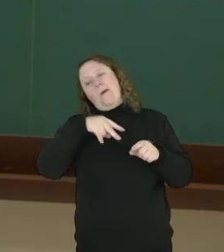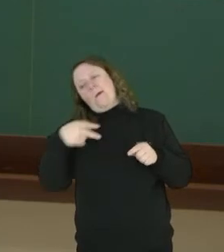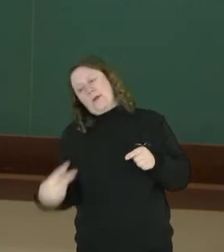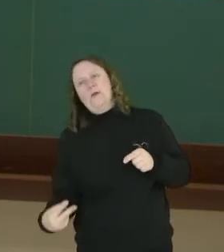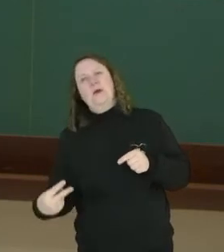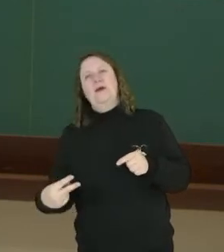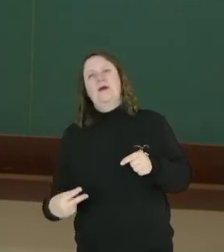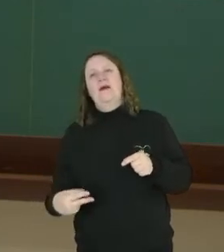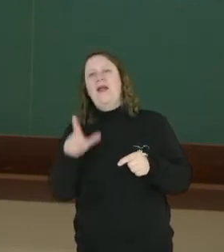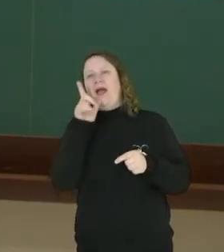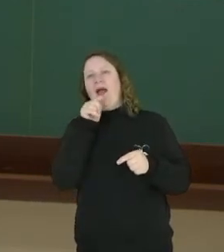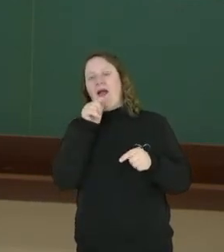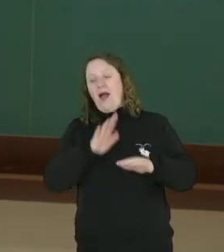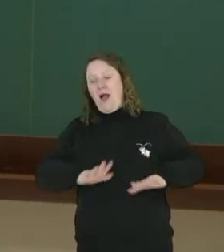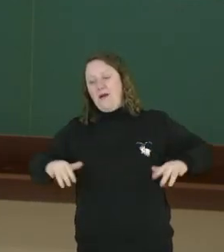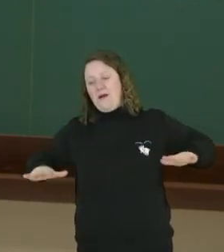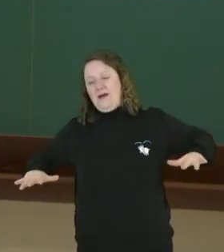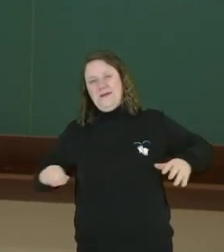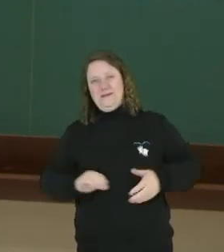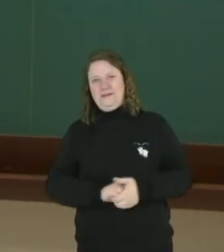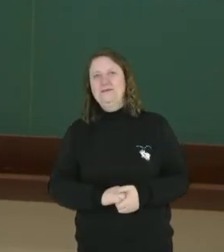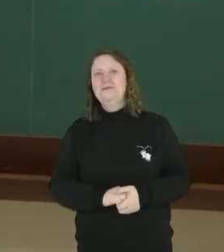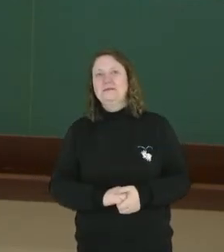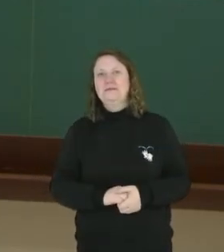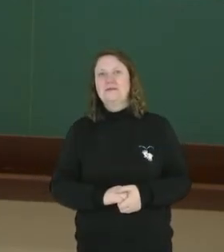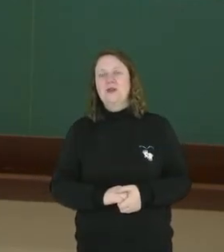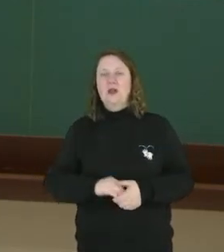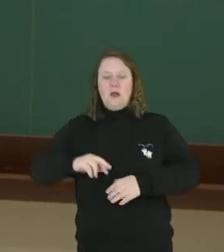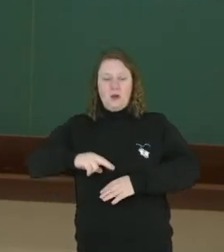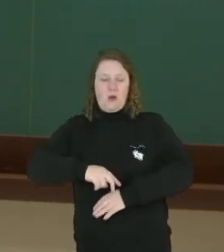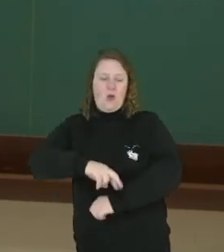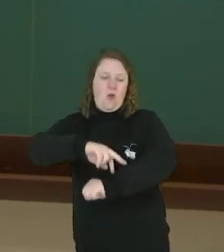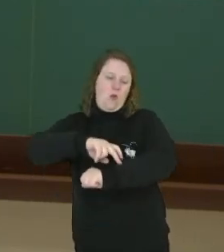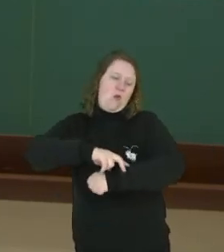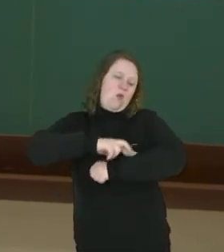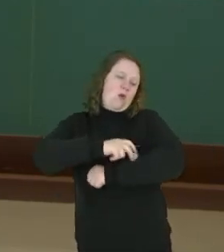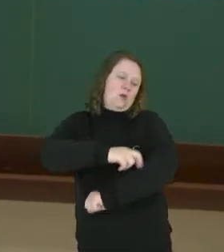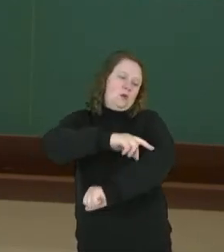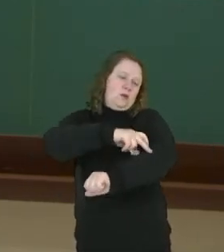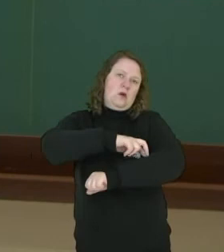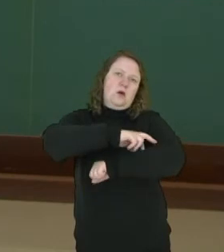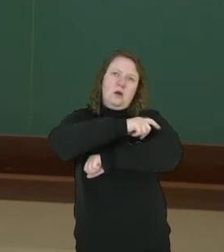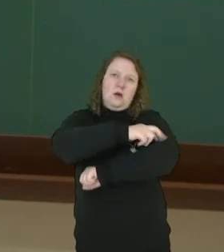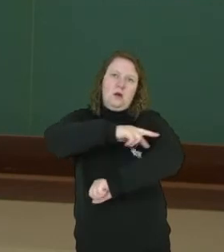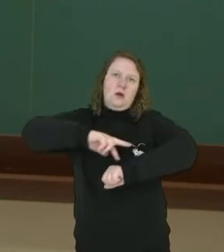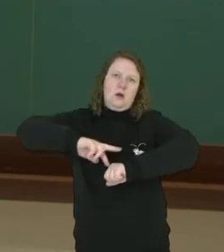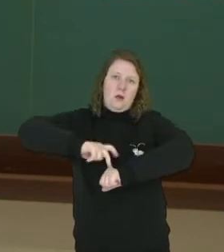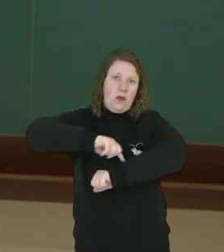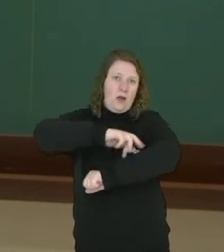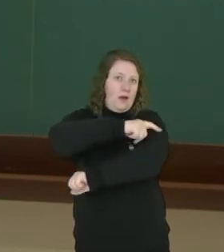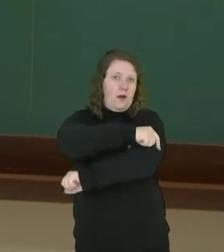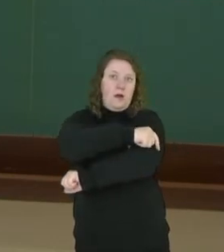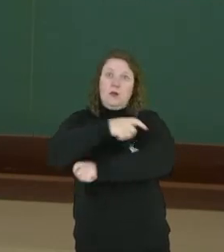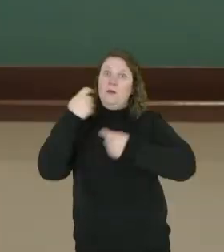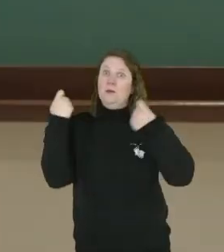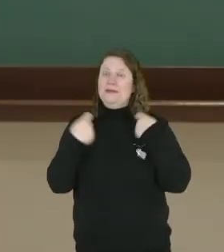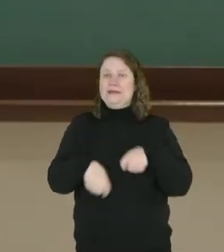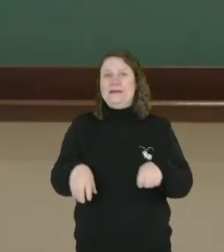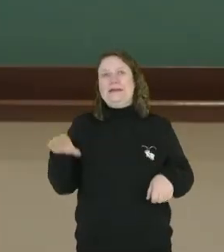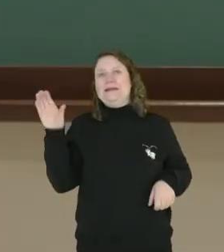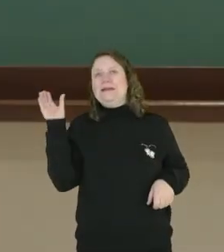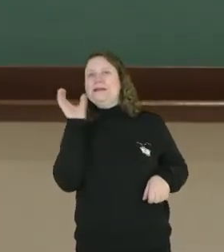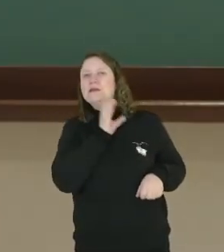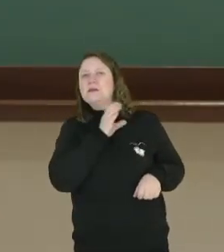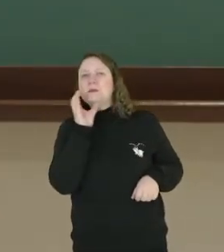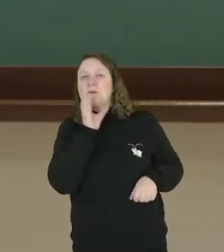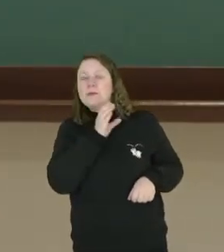hora, certeza. Então ela tinha que ir correndo com uma certa velocidade e tinha uma certa altura envolvida ali. Então por esse motivo eu posso